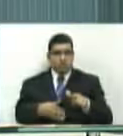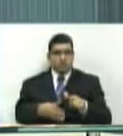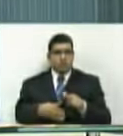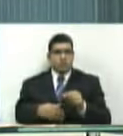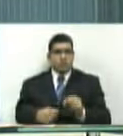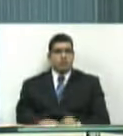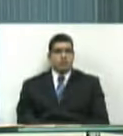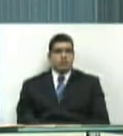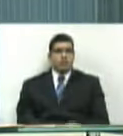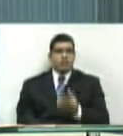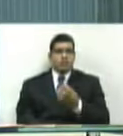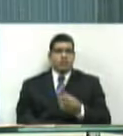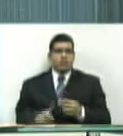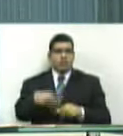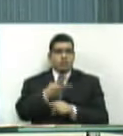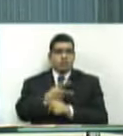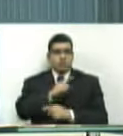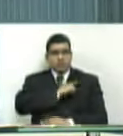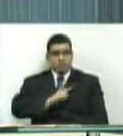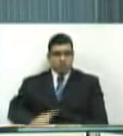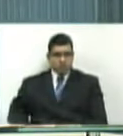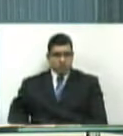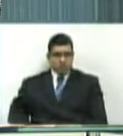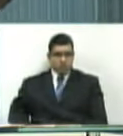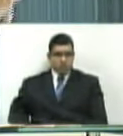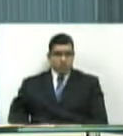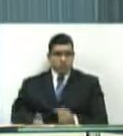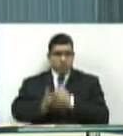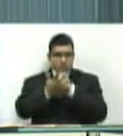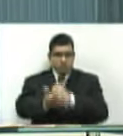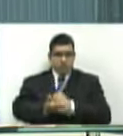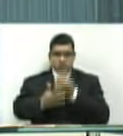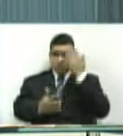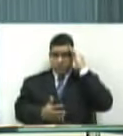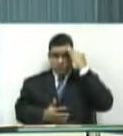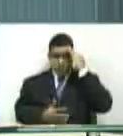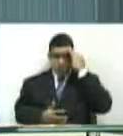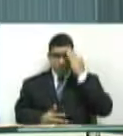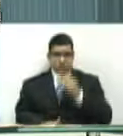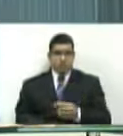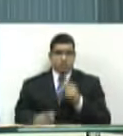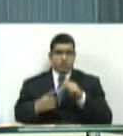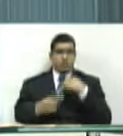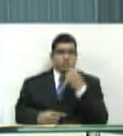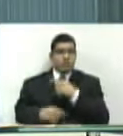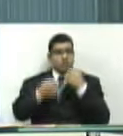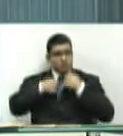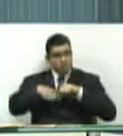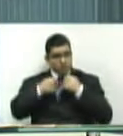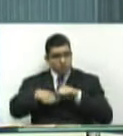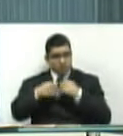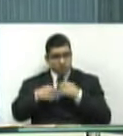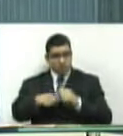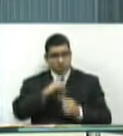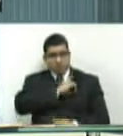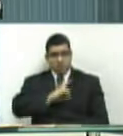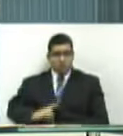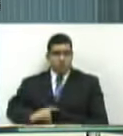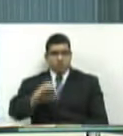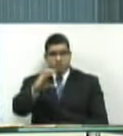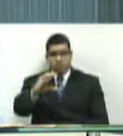Preto, que são próximos ao governo, nos ajudem nisso. Nós precisamos, deputado Chico